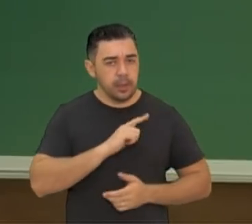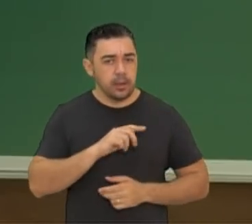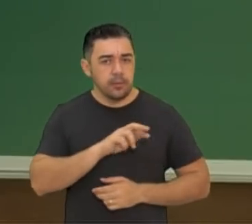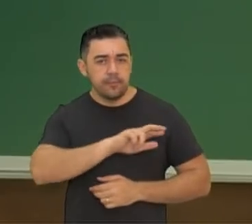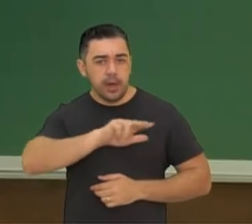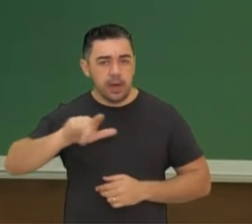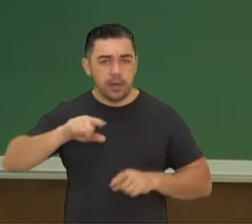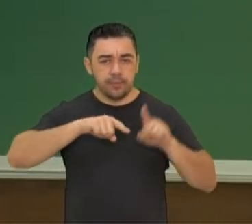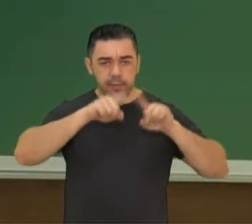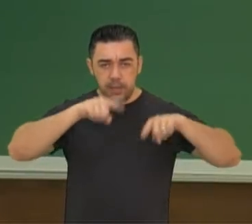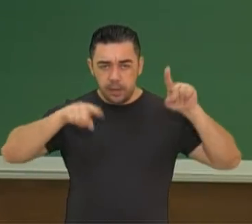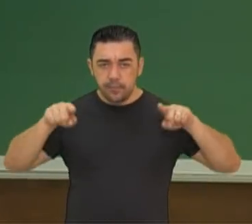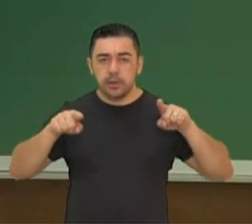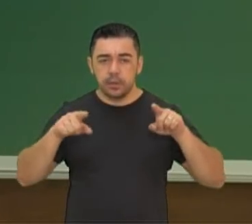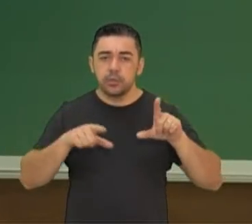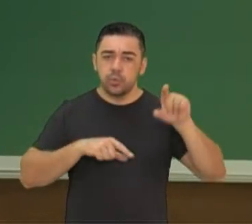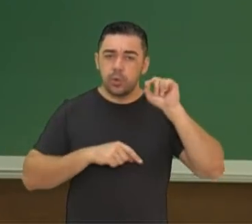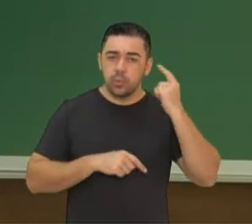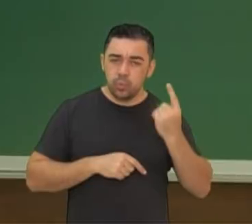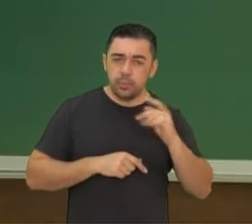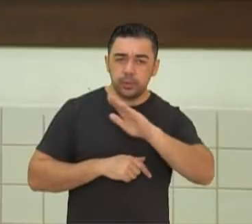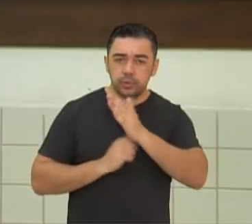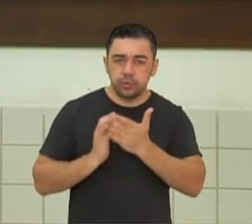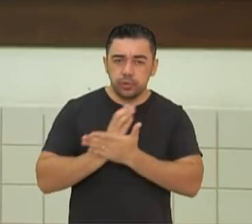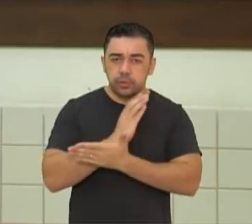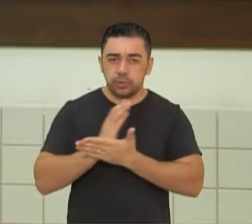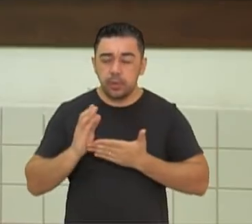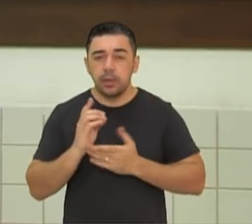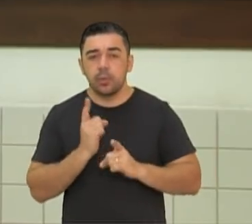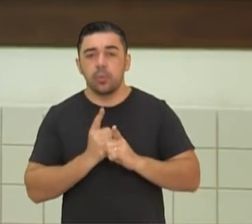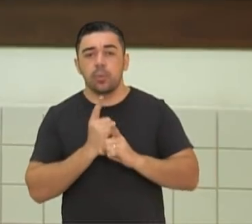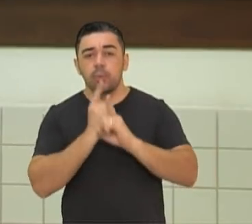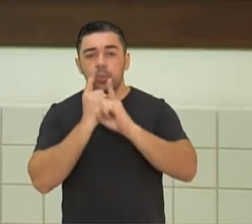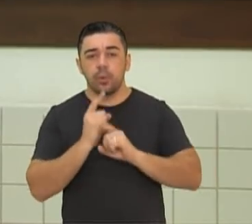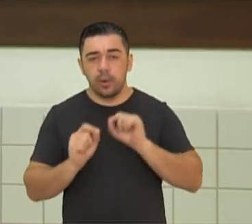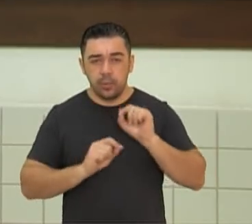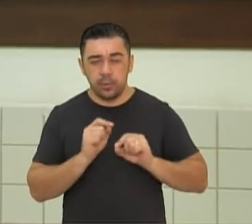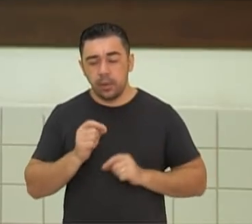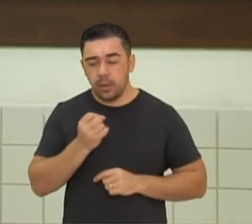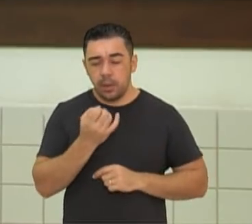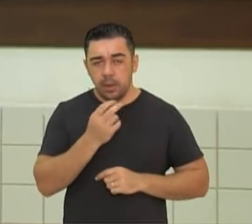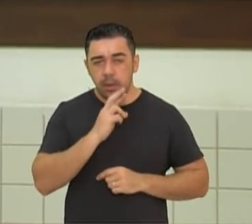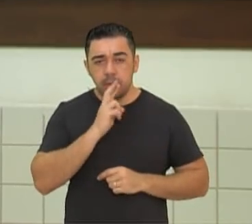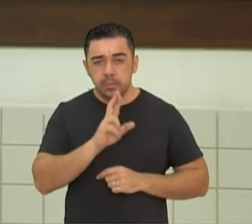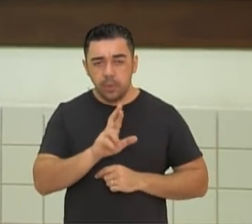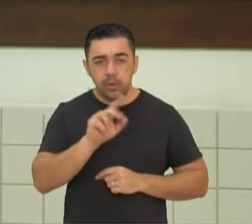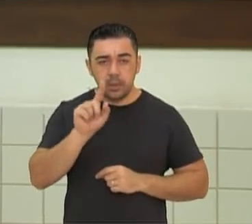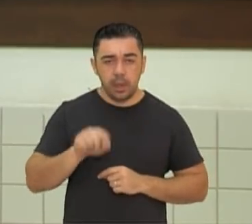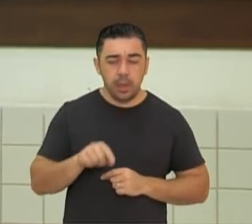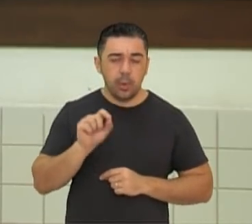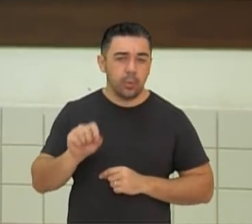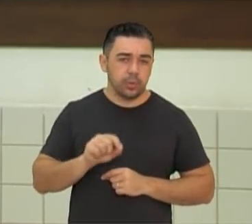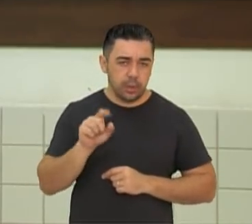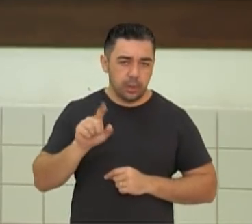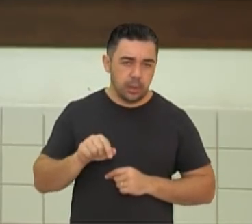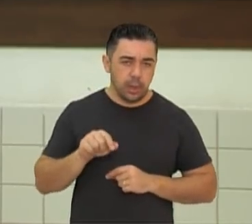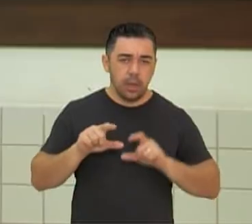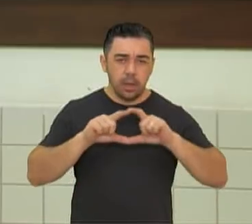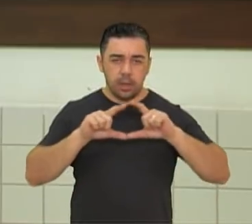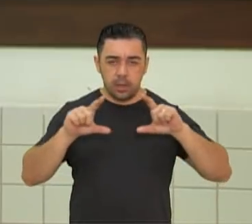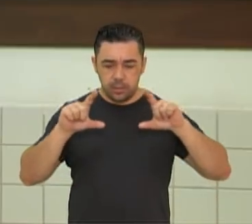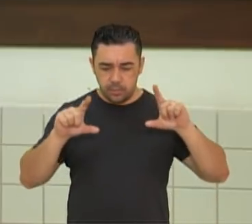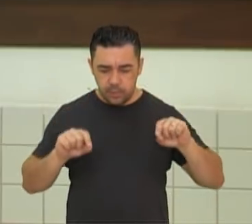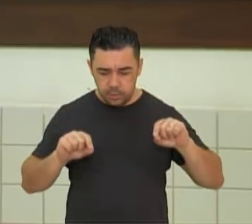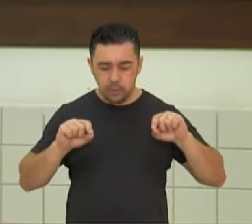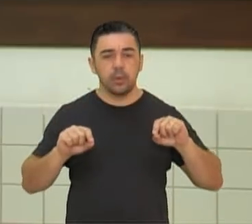gente escolhe uma e a partir dela a gente resolve a equação. E a solução dessa equação literal vai ser o quê? Vai ser uma expressão algébrica. Todas